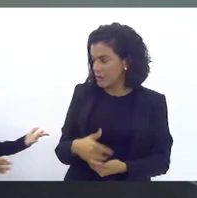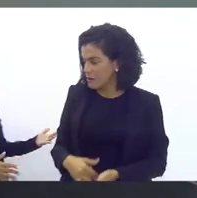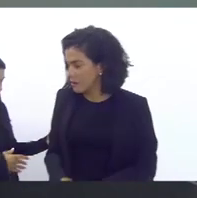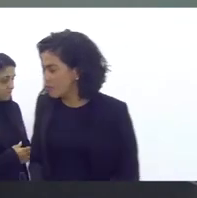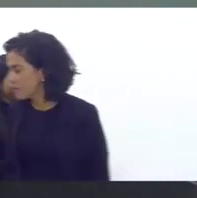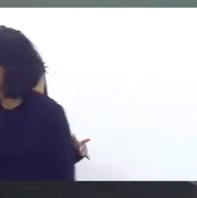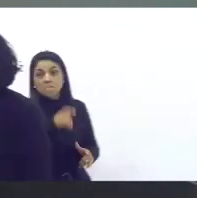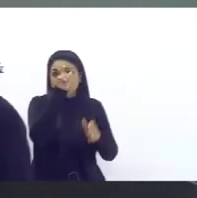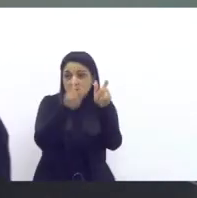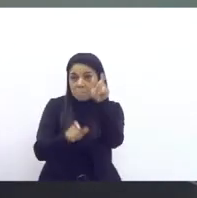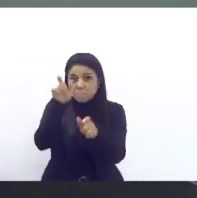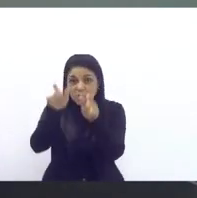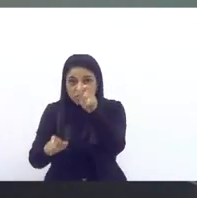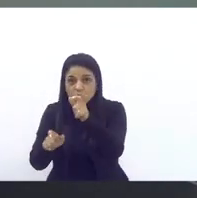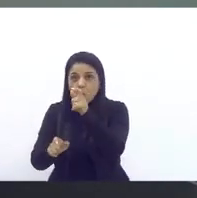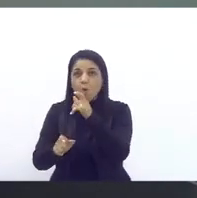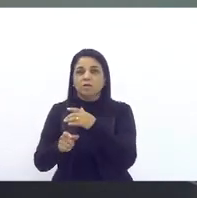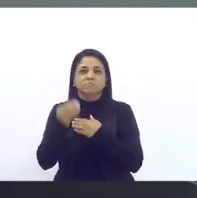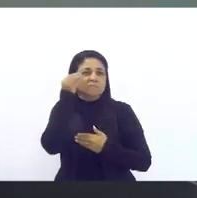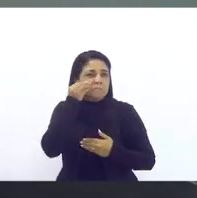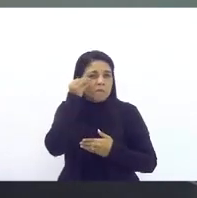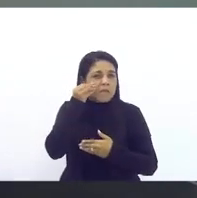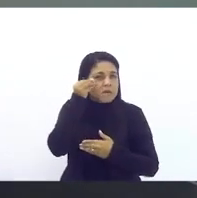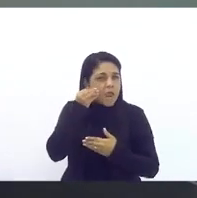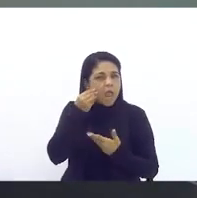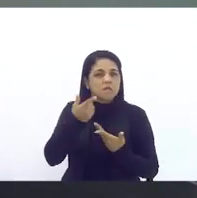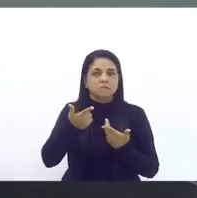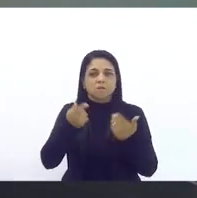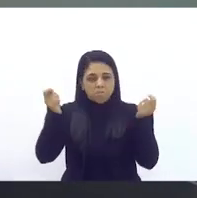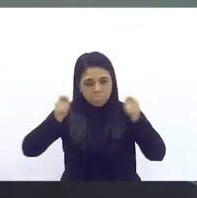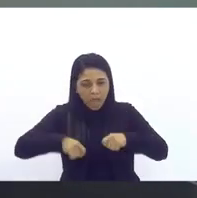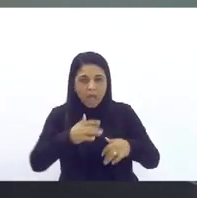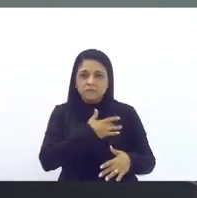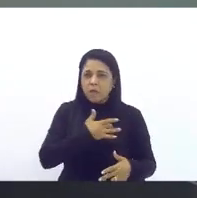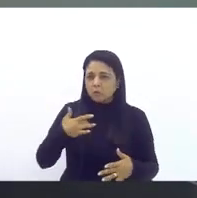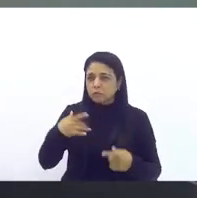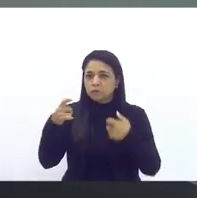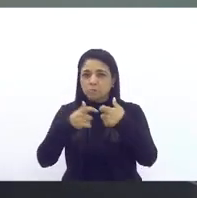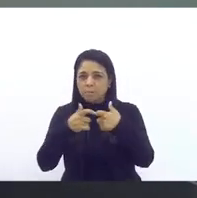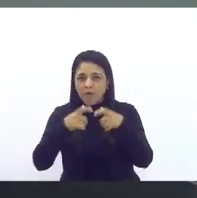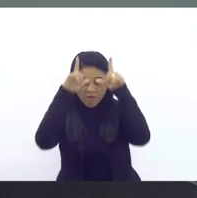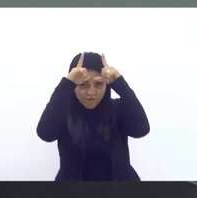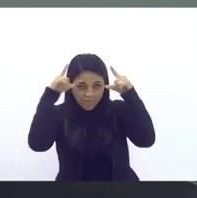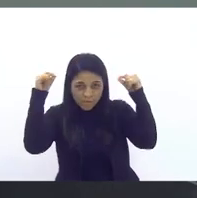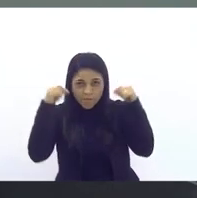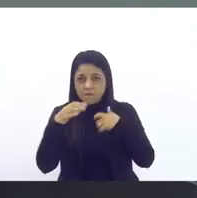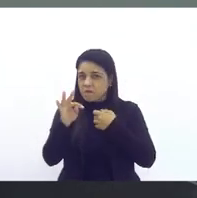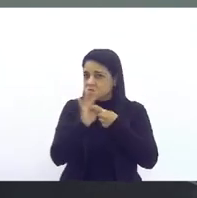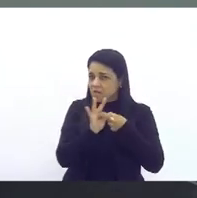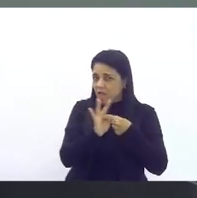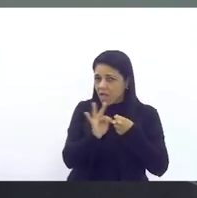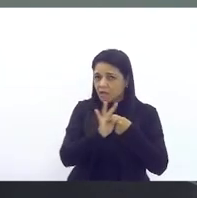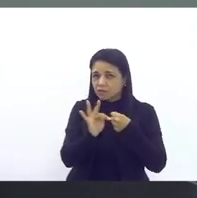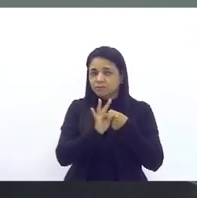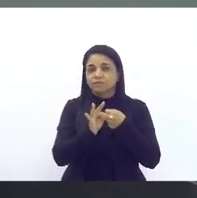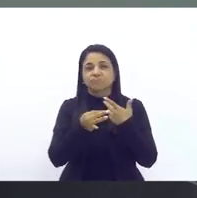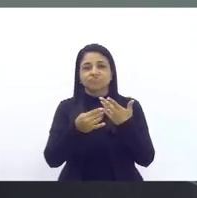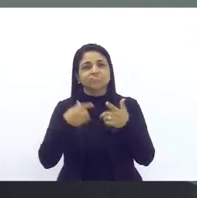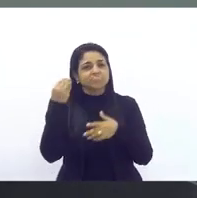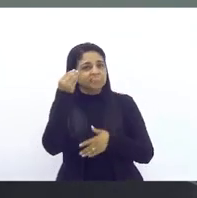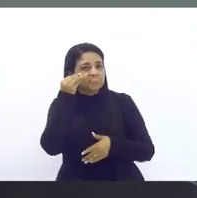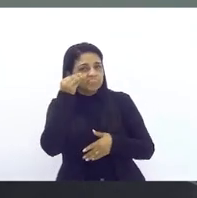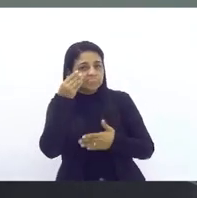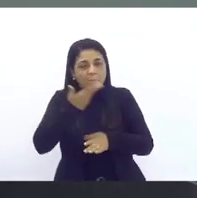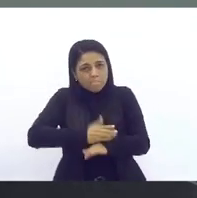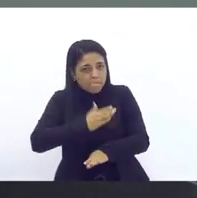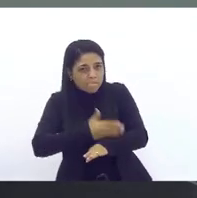sem pessoas mais antigas, eu falo da carreira da saúde toda, do médico, do enfermeiro, do técnico, que vão treinar os